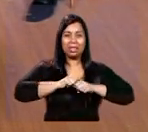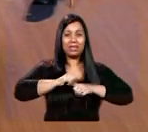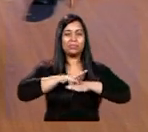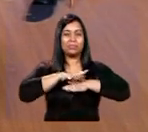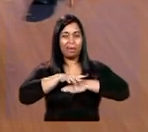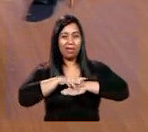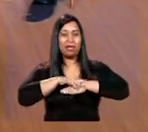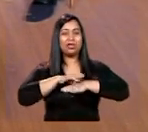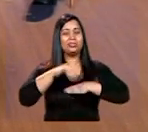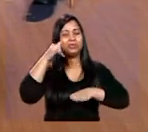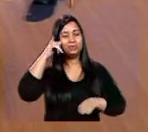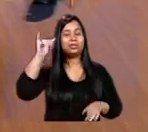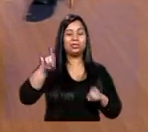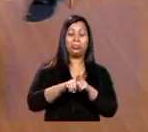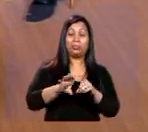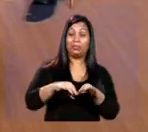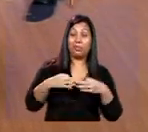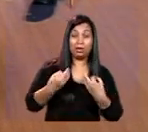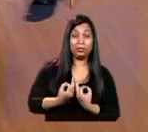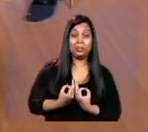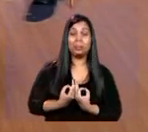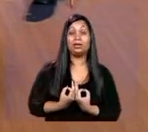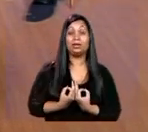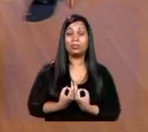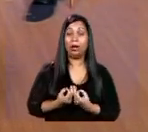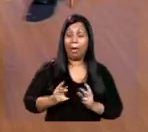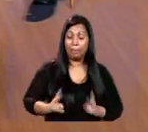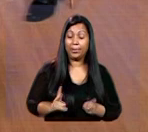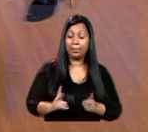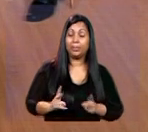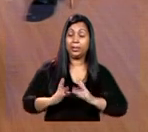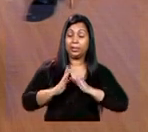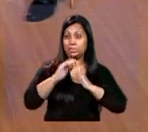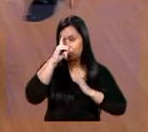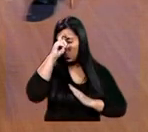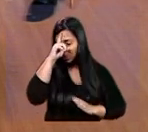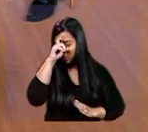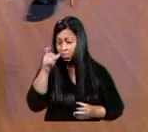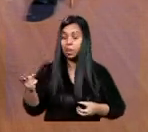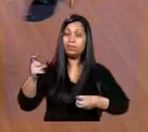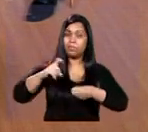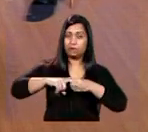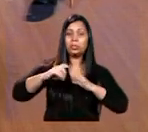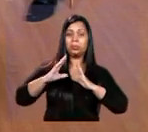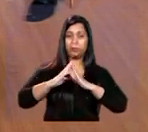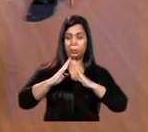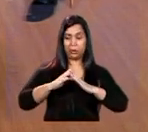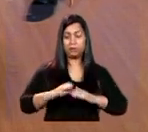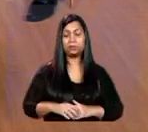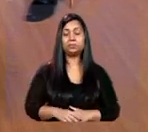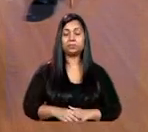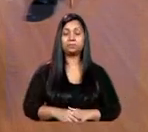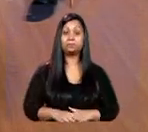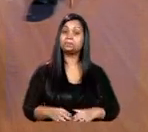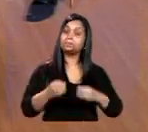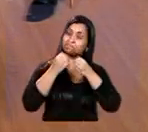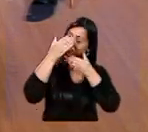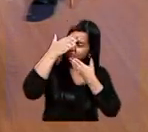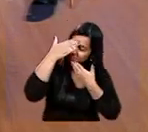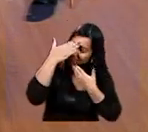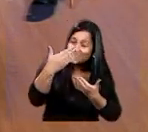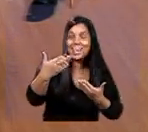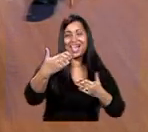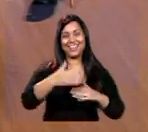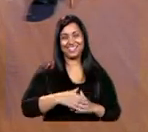evitando infecção, evitando esse desgaste familiar de permanecer dentro do hospital e voltando esse paciente para o domicílio mais